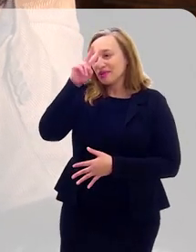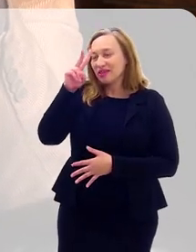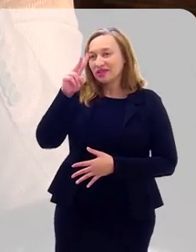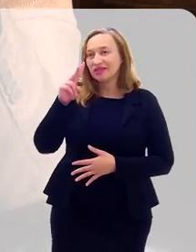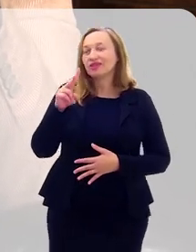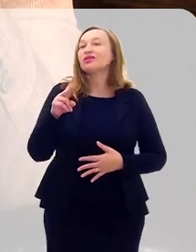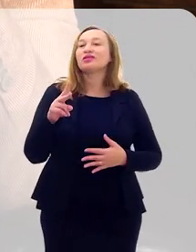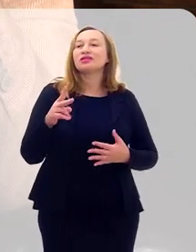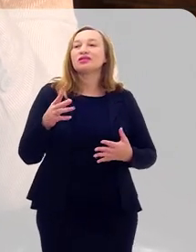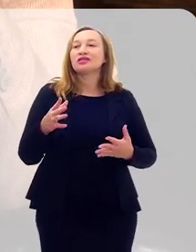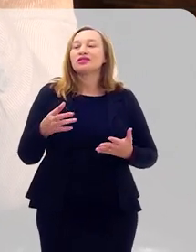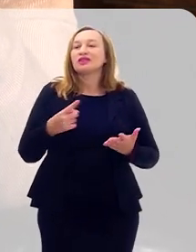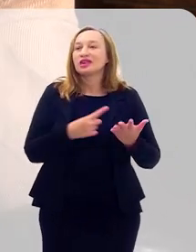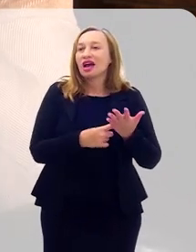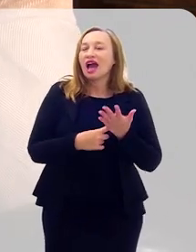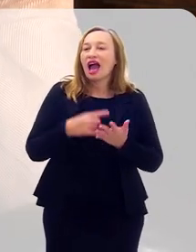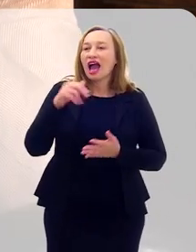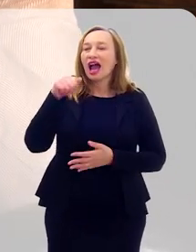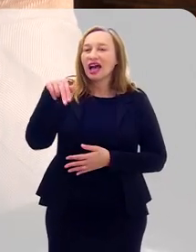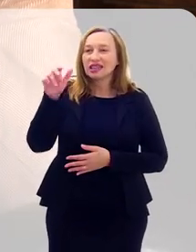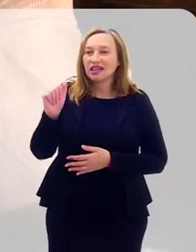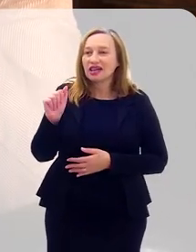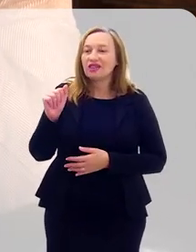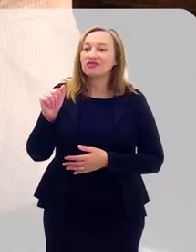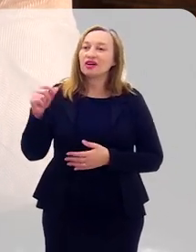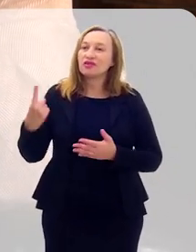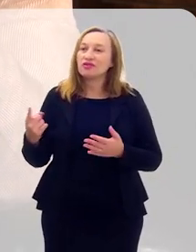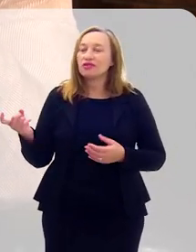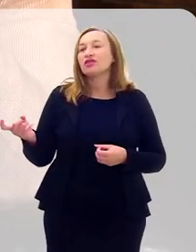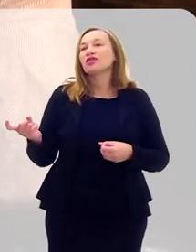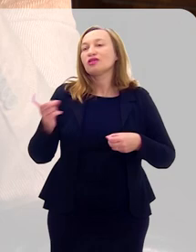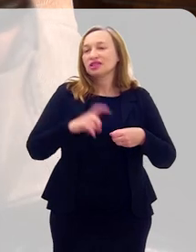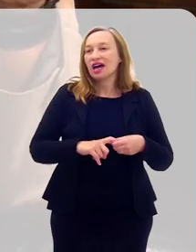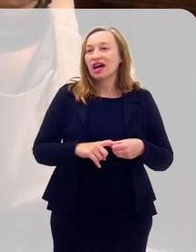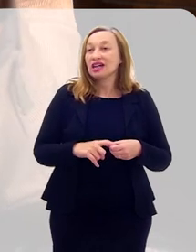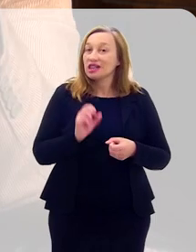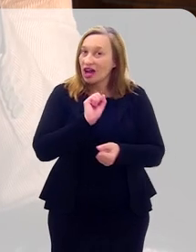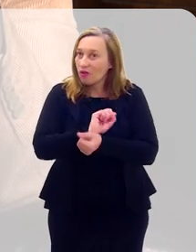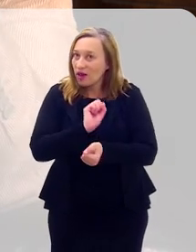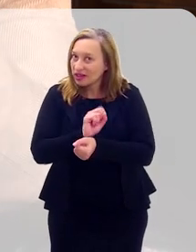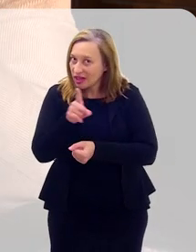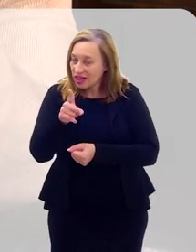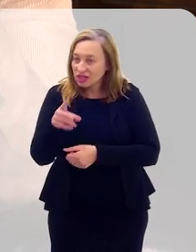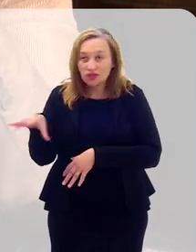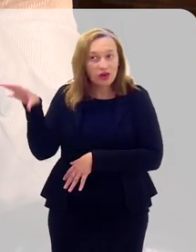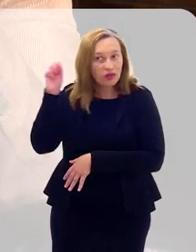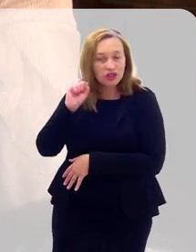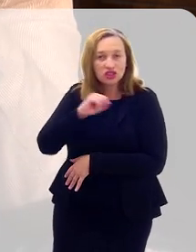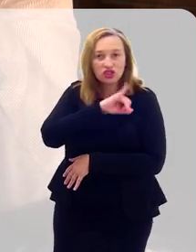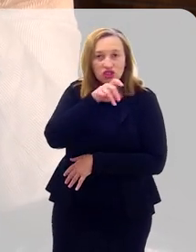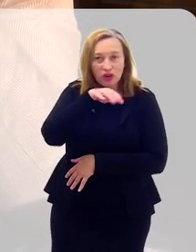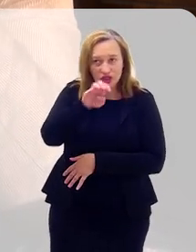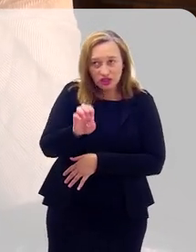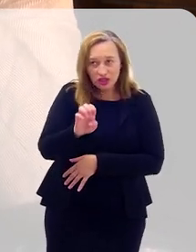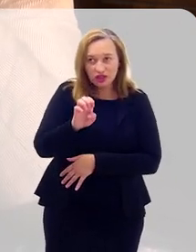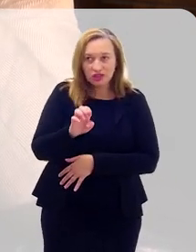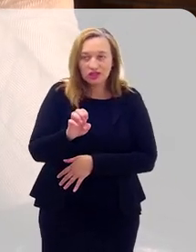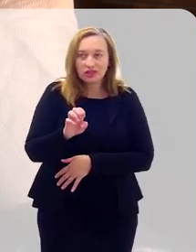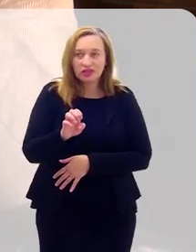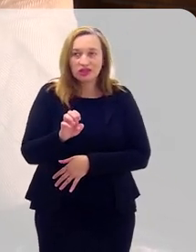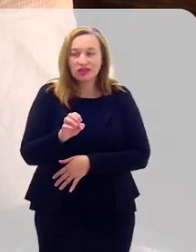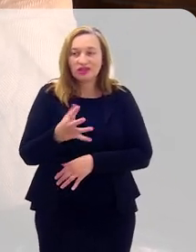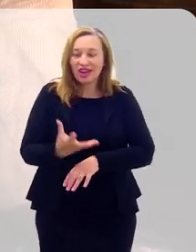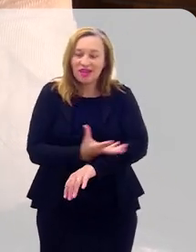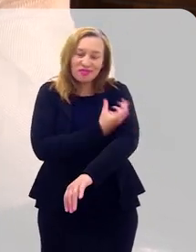muito carinho, a Paula vai voltar a cantar com a gente. Segura aí, é lá e cá, e a gente vai ouvir Jorge